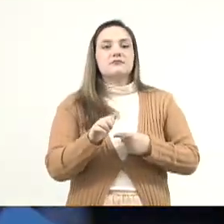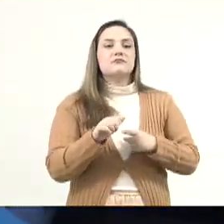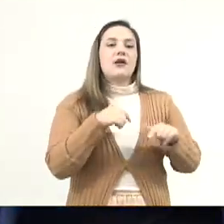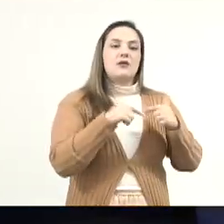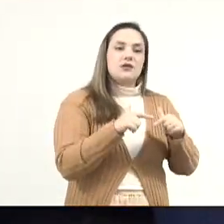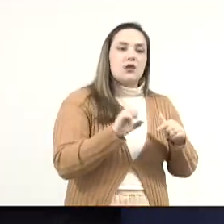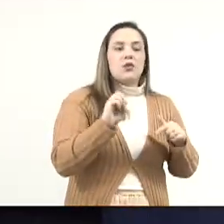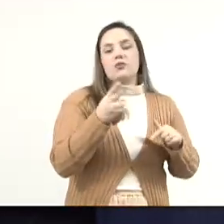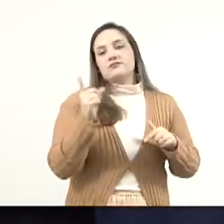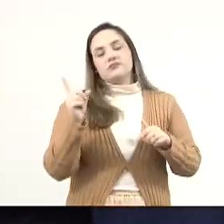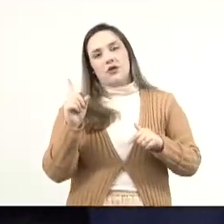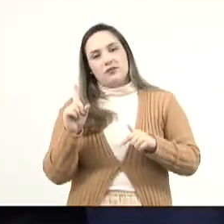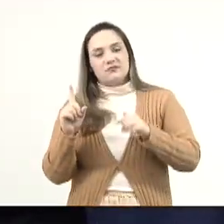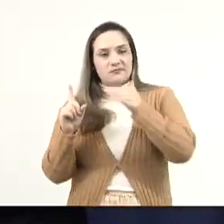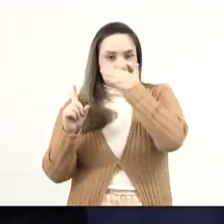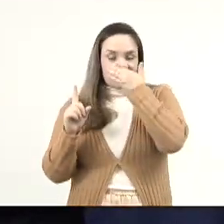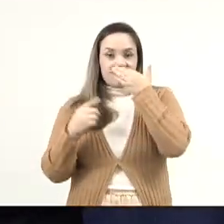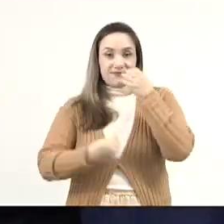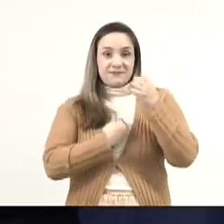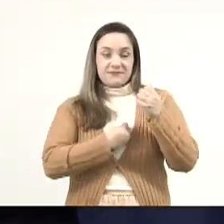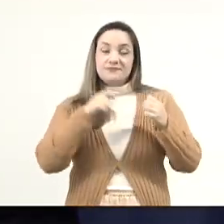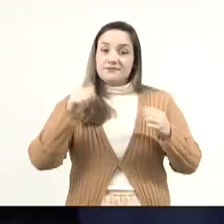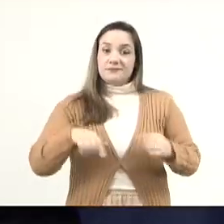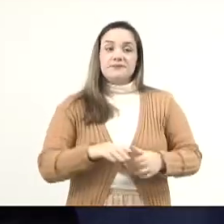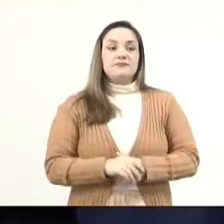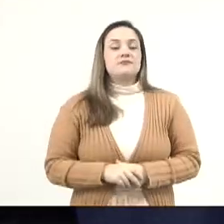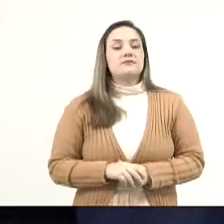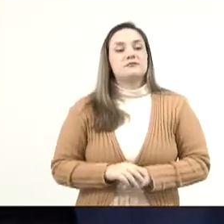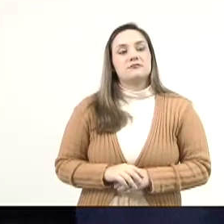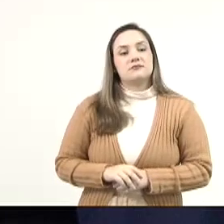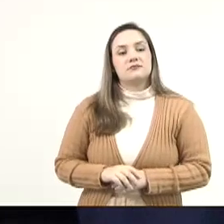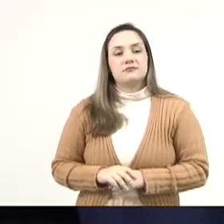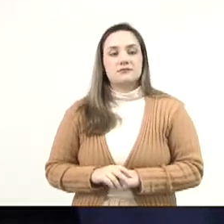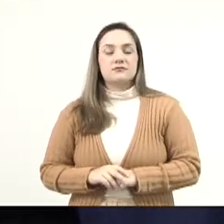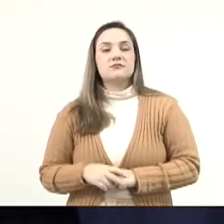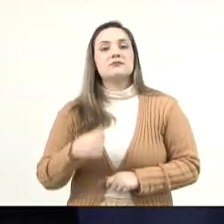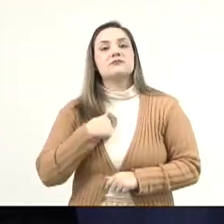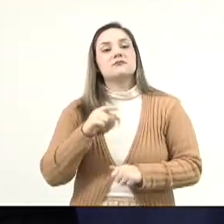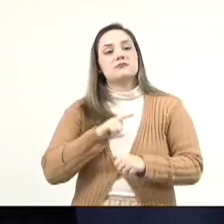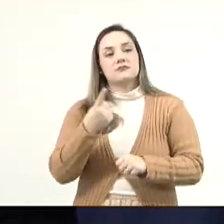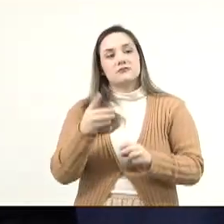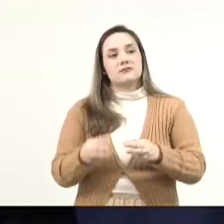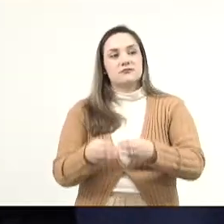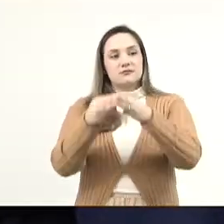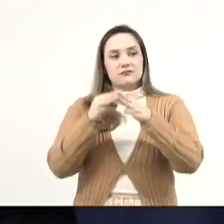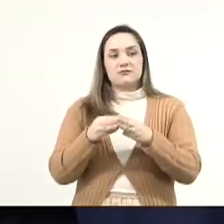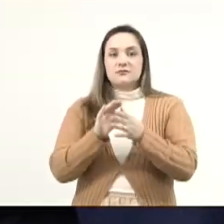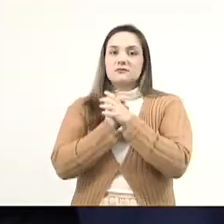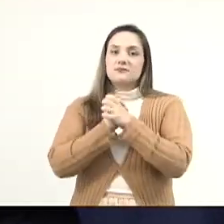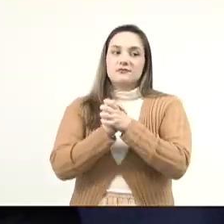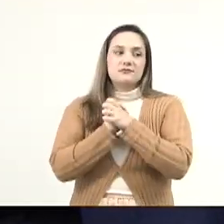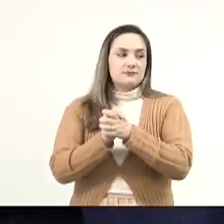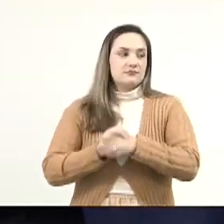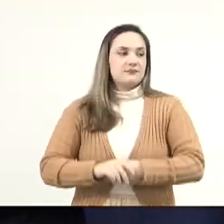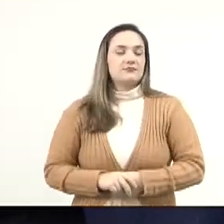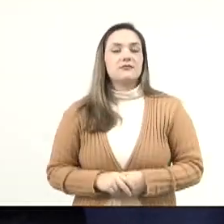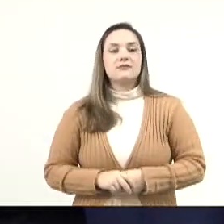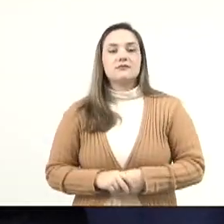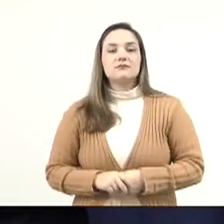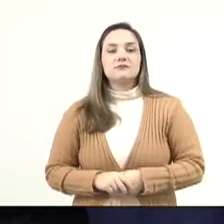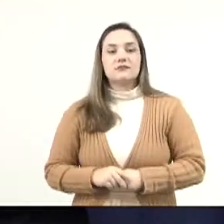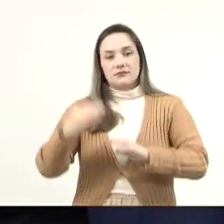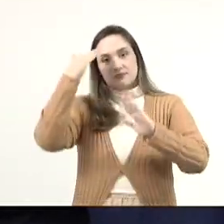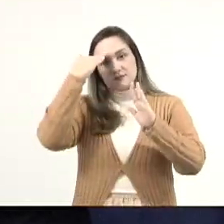fazem pres presentes aqui nesta sessão tem aqui uma Moção de congratulação requeiro a mesa diretora na forma